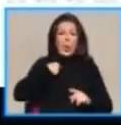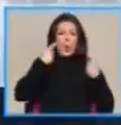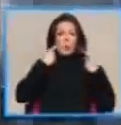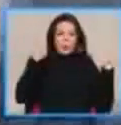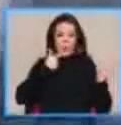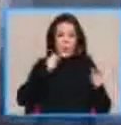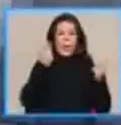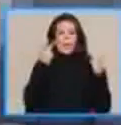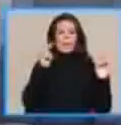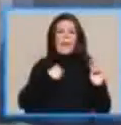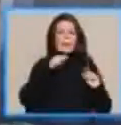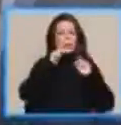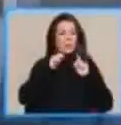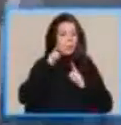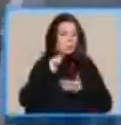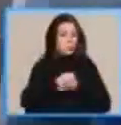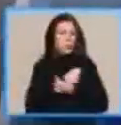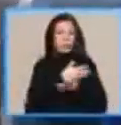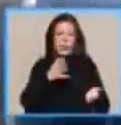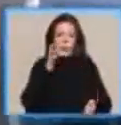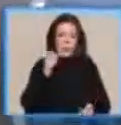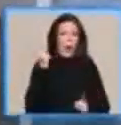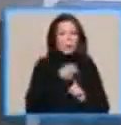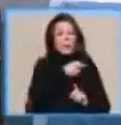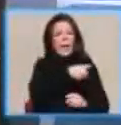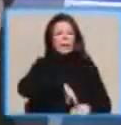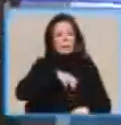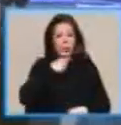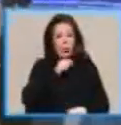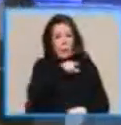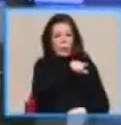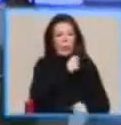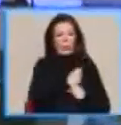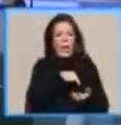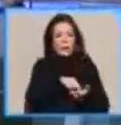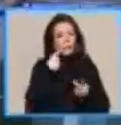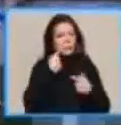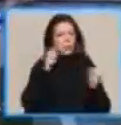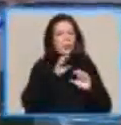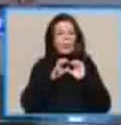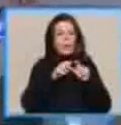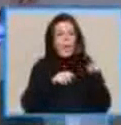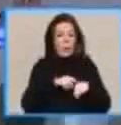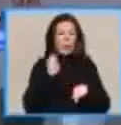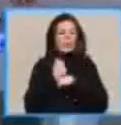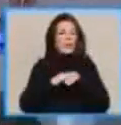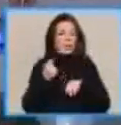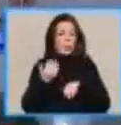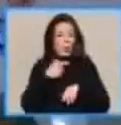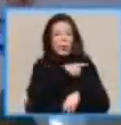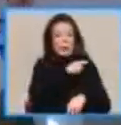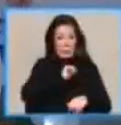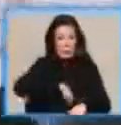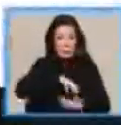Ameaça à liberdade de expressão por todo o lado e leva mesmo, obriga mesmo a empresa a fazer um comunicado, que aqui está, foi feito há momentos, em que diz